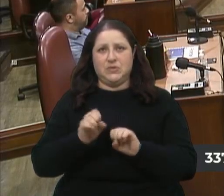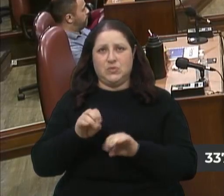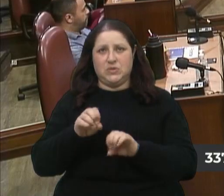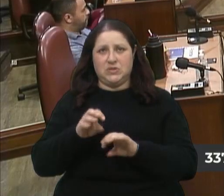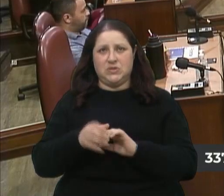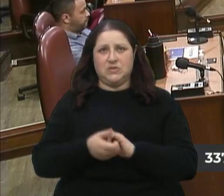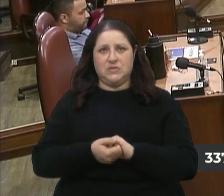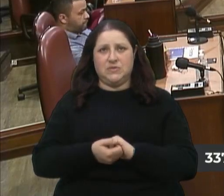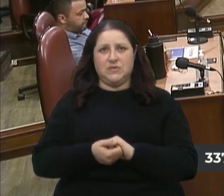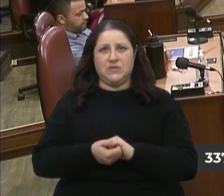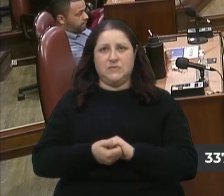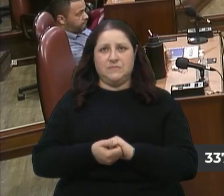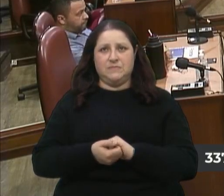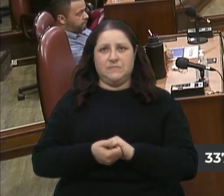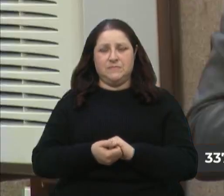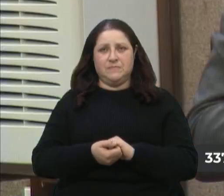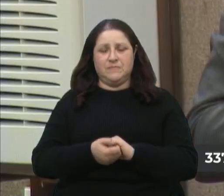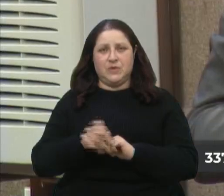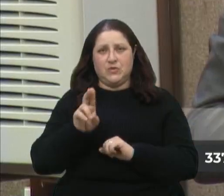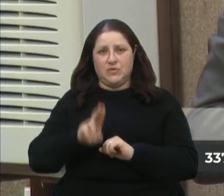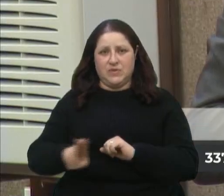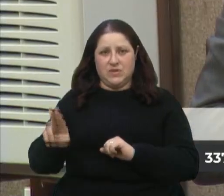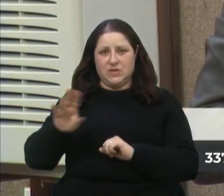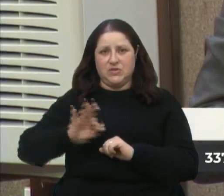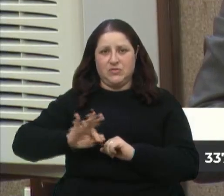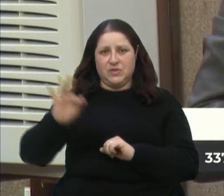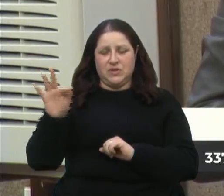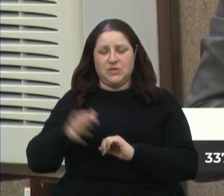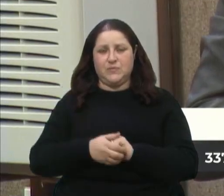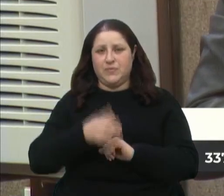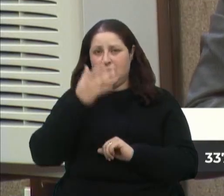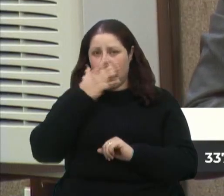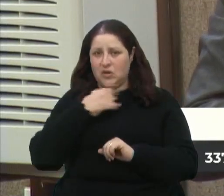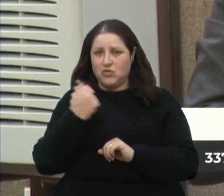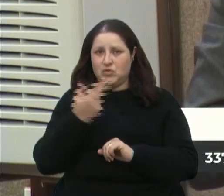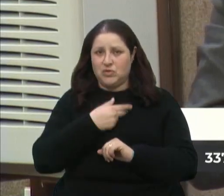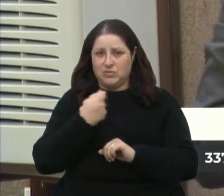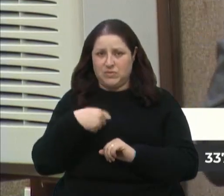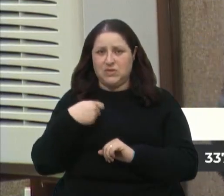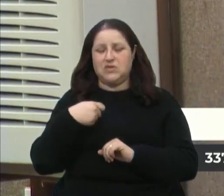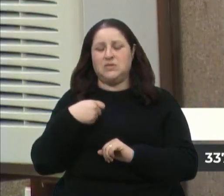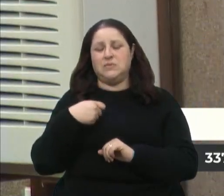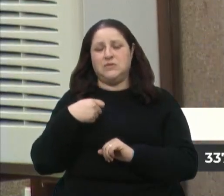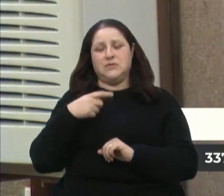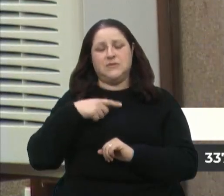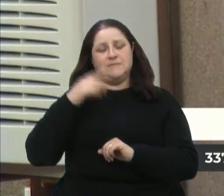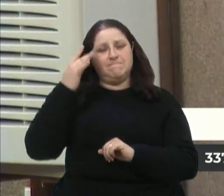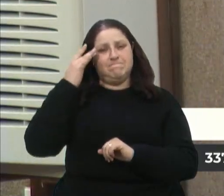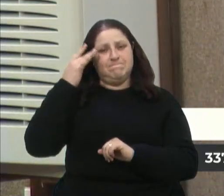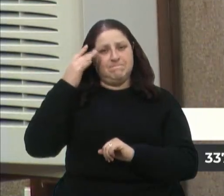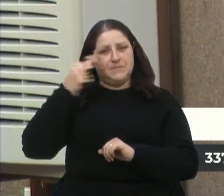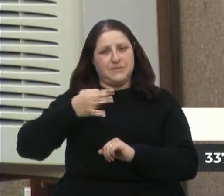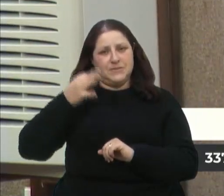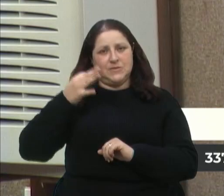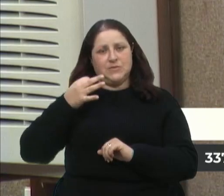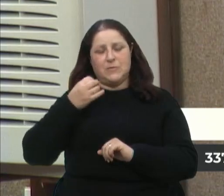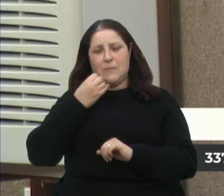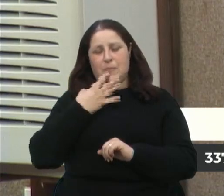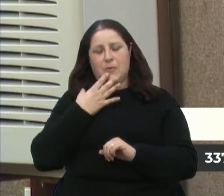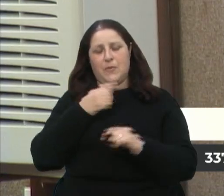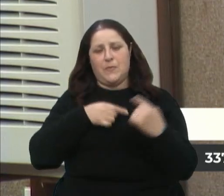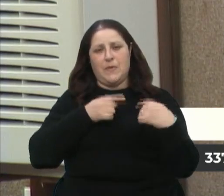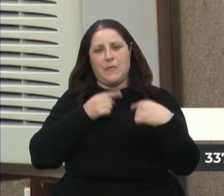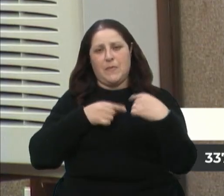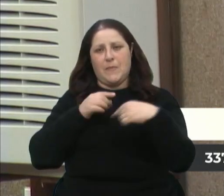educação, da Universidade Federal. Eu acho que a gente tem que ter bem pé no chão, realmente, e fazer um bom debate,